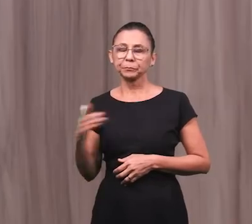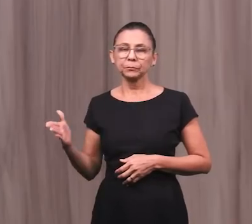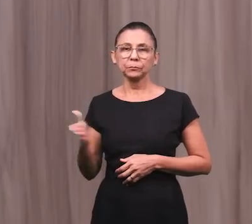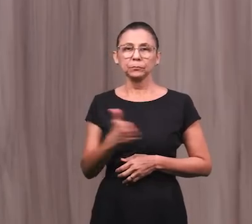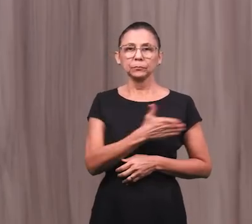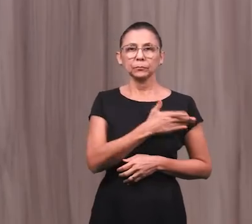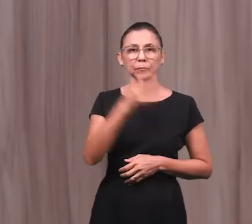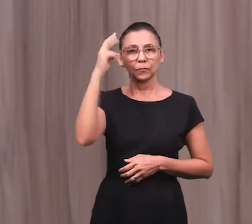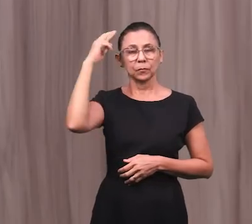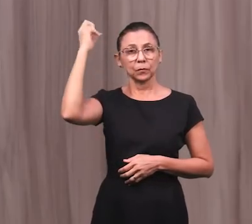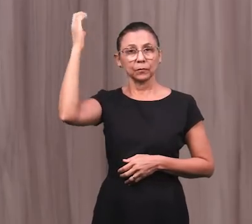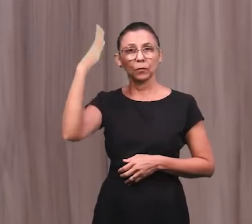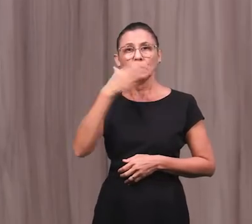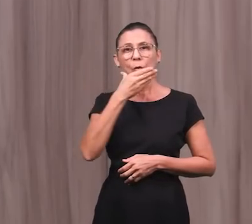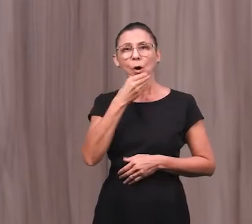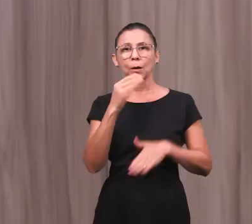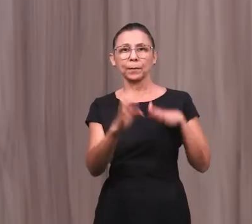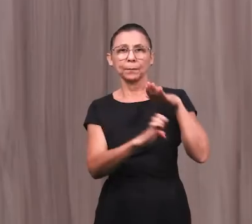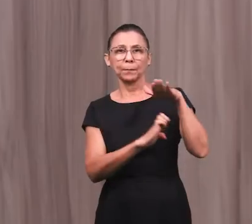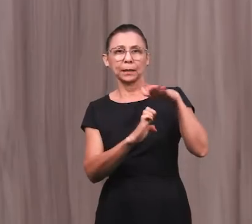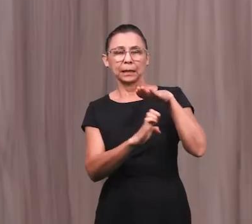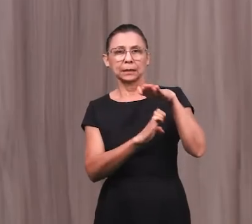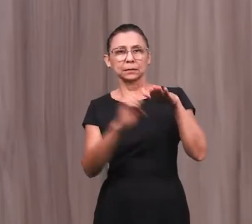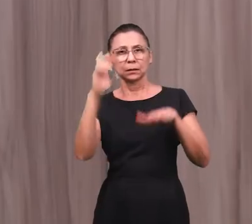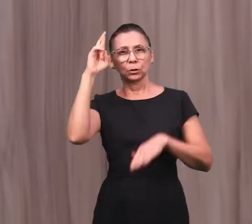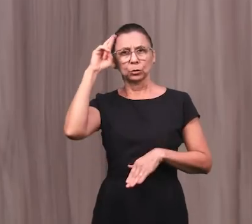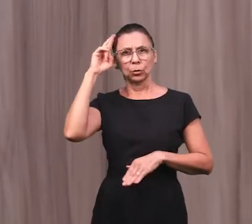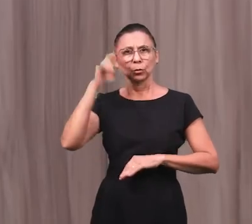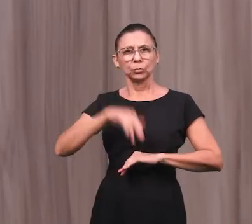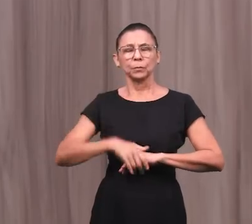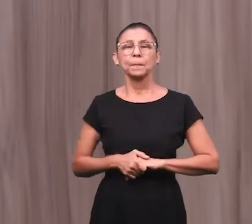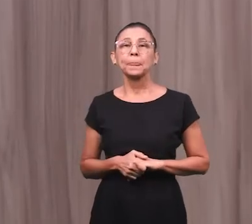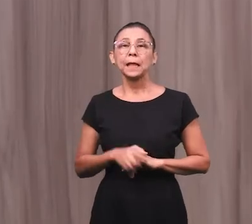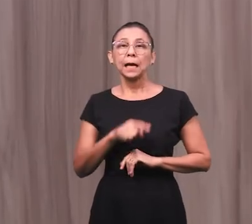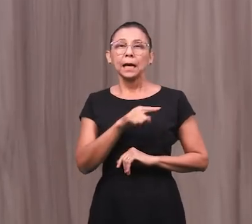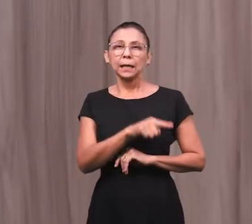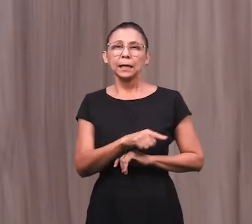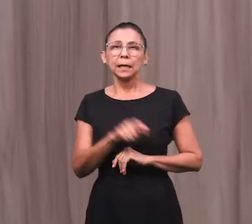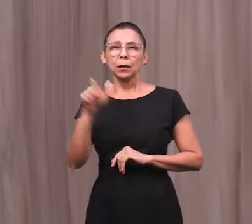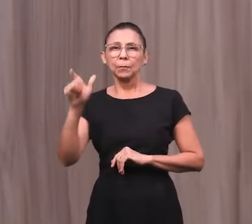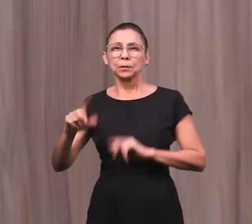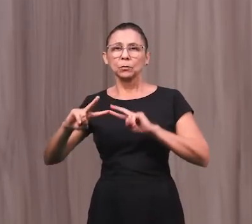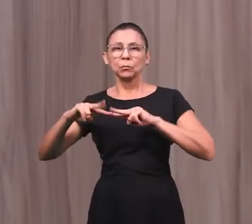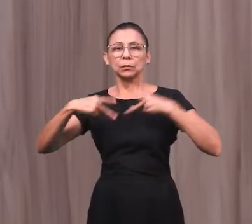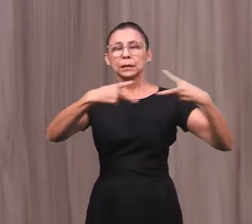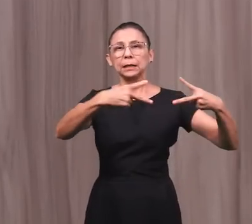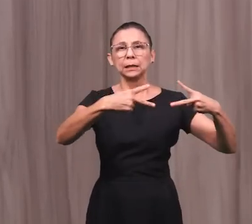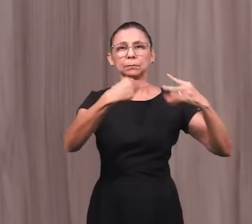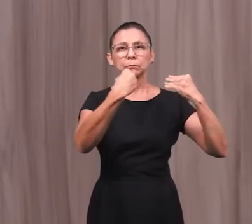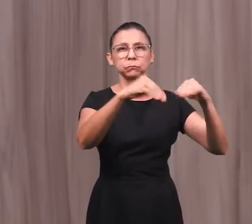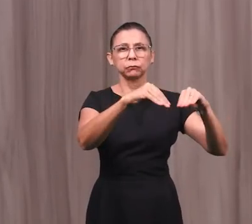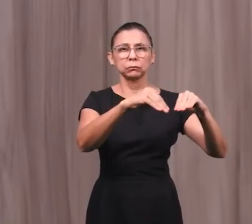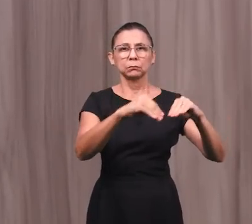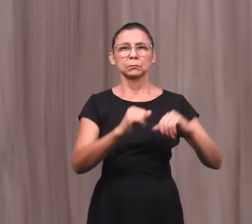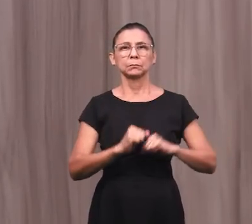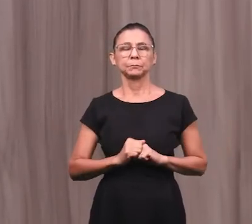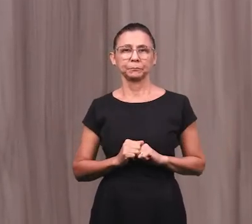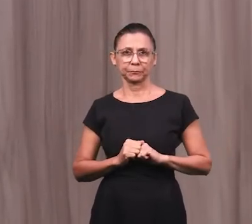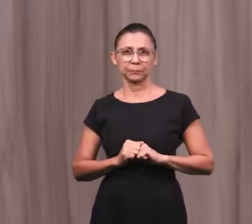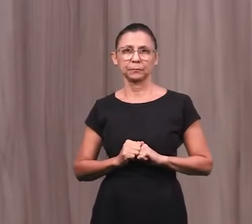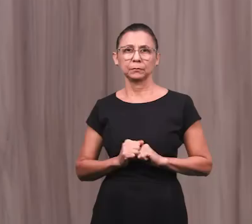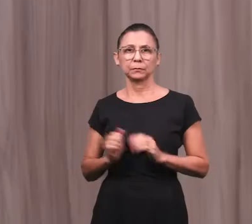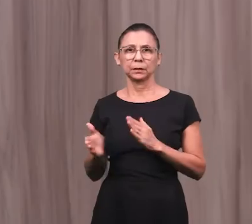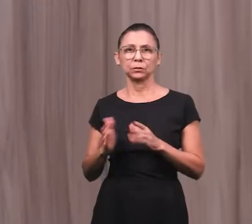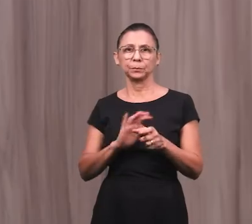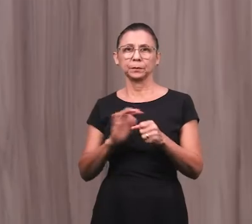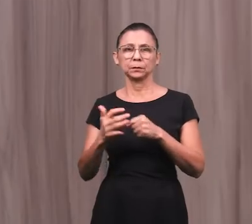um empresário que tem recebido os links do culto deste período da pandemia. Ele tem